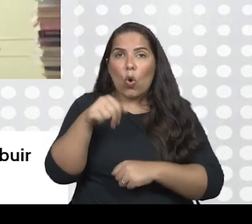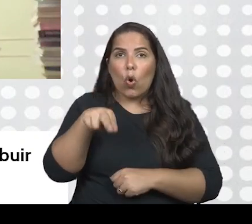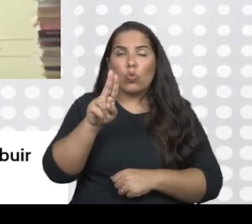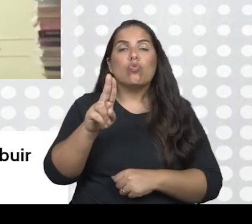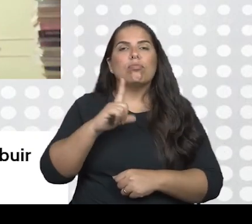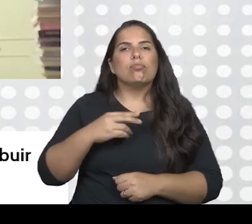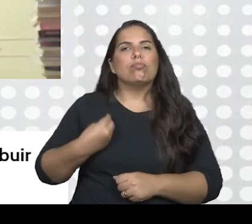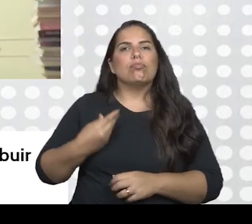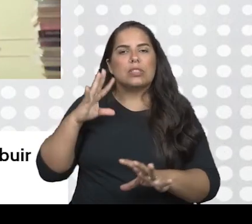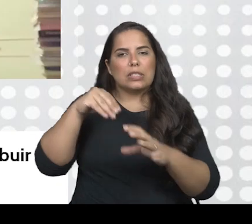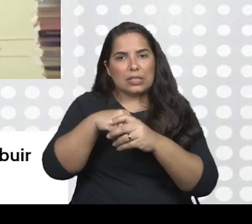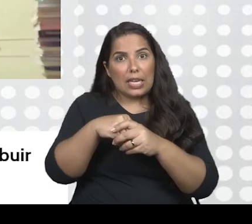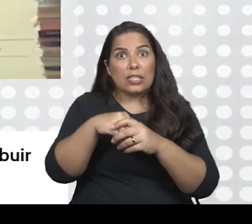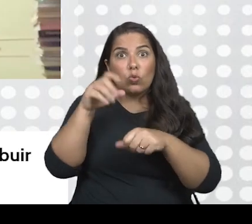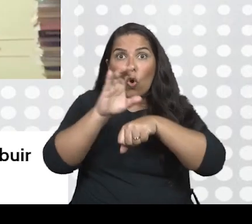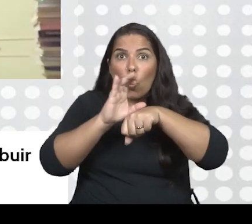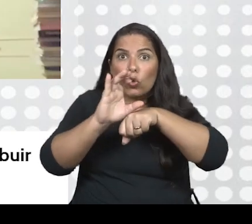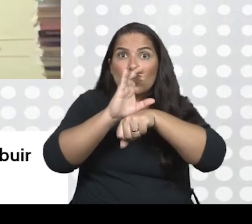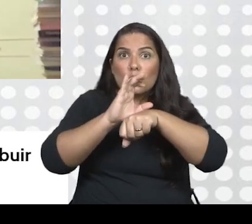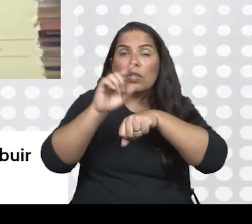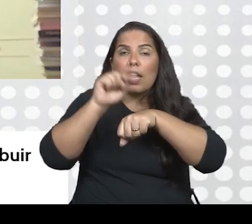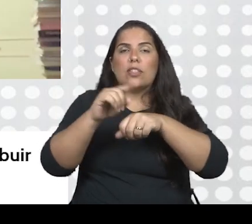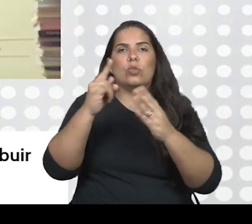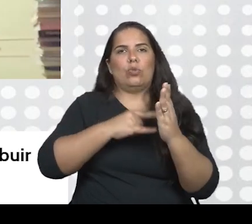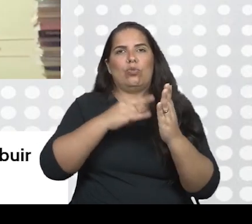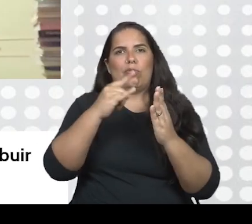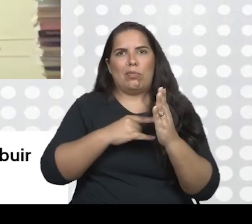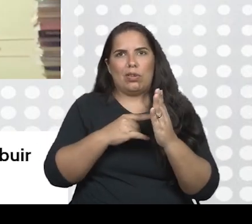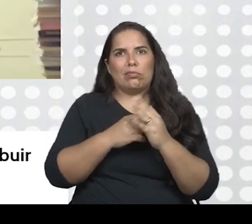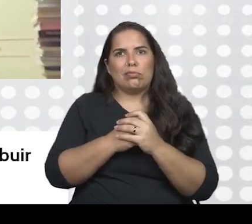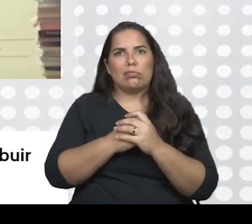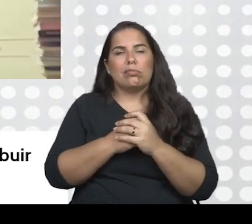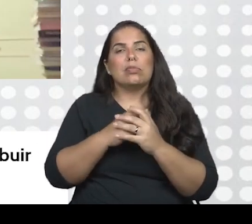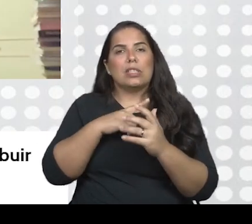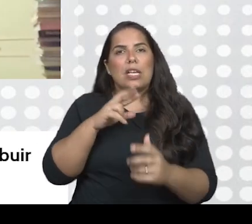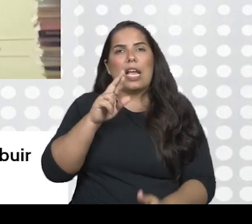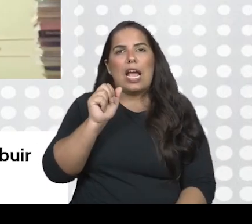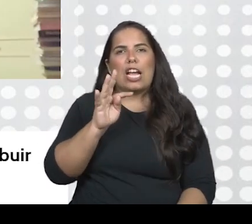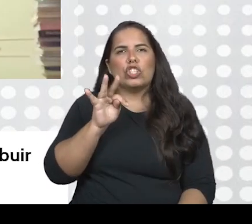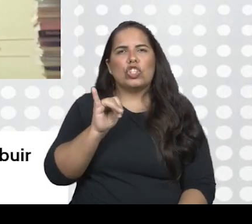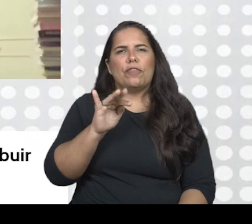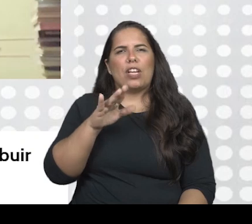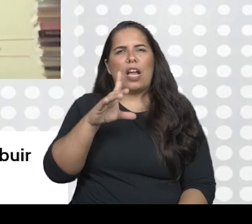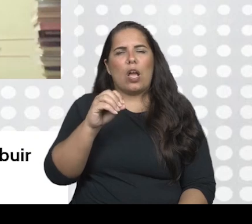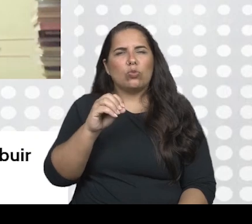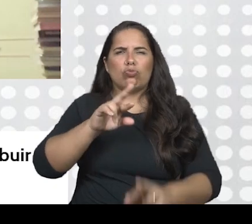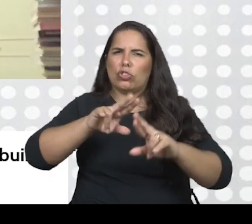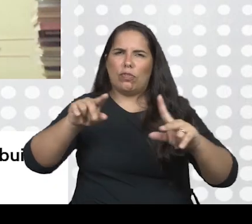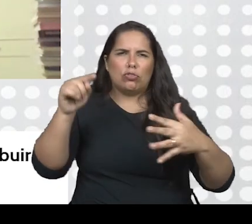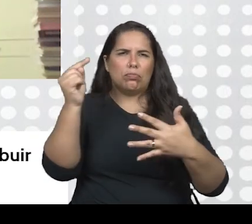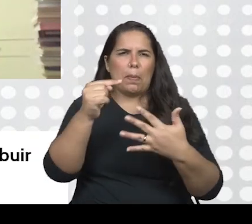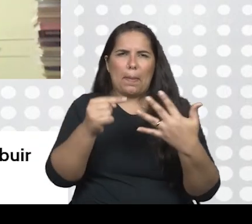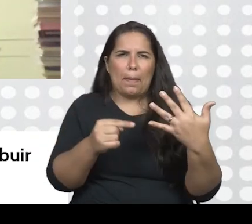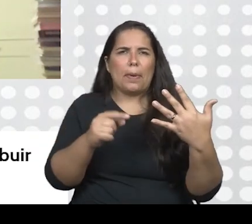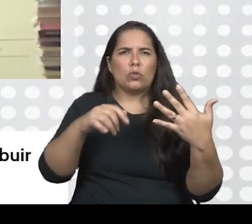que incorporou em sua Constituição esse documento, que foi ratificado e incorporado de diferentes